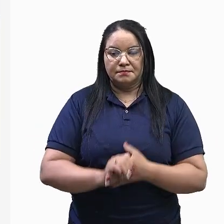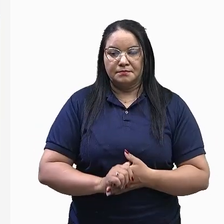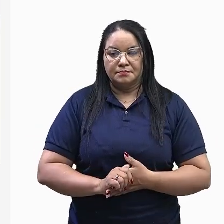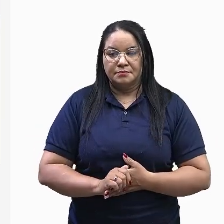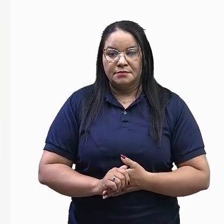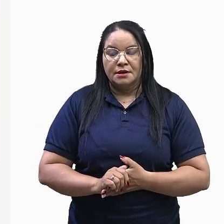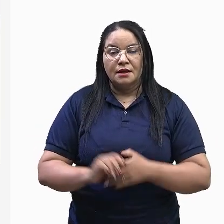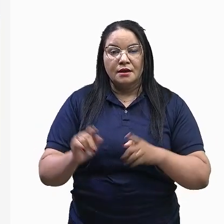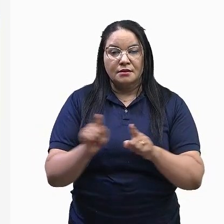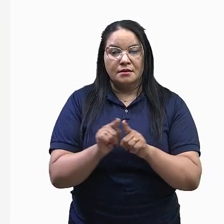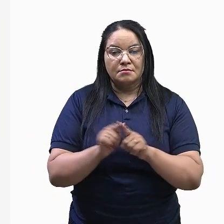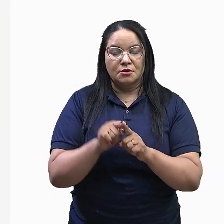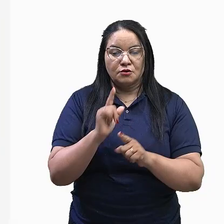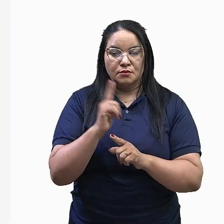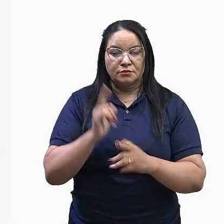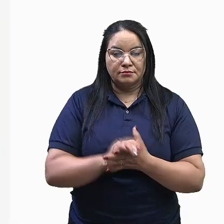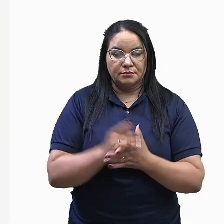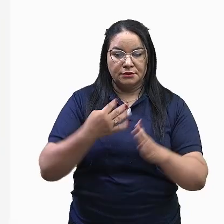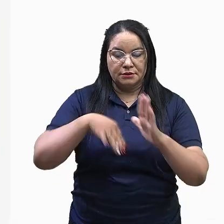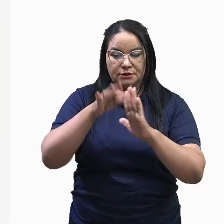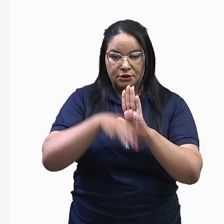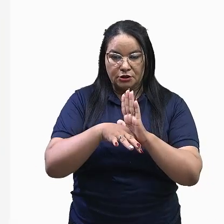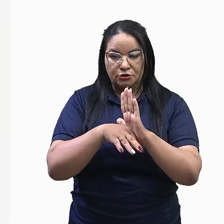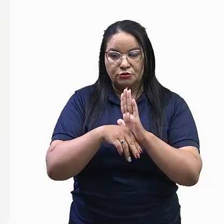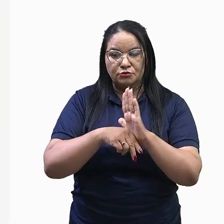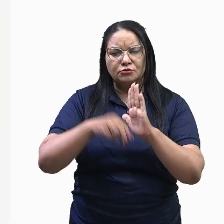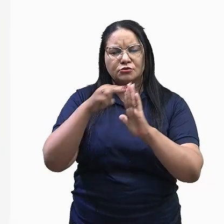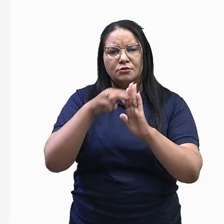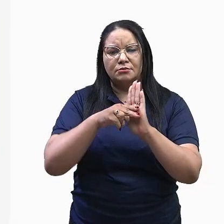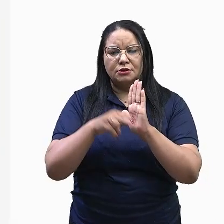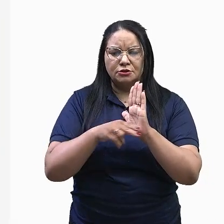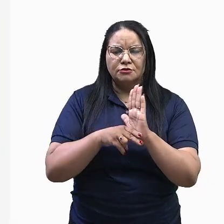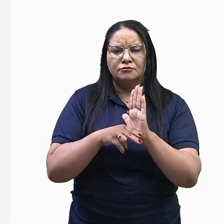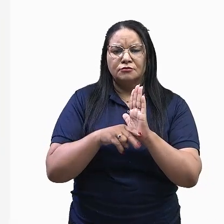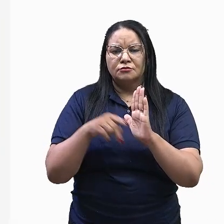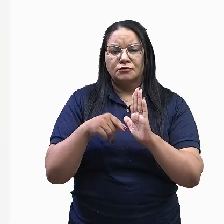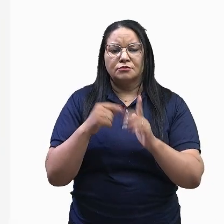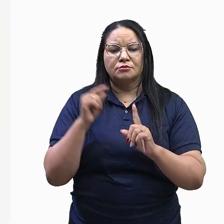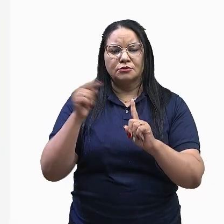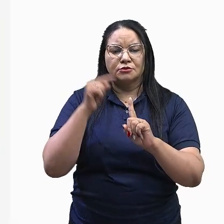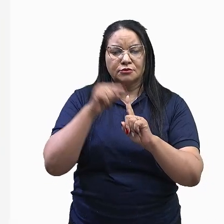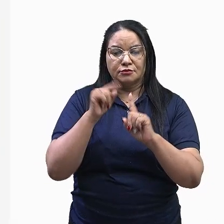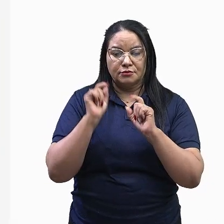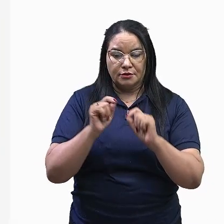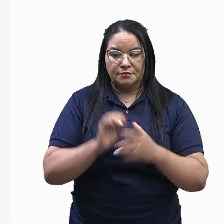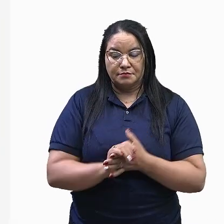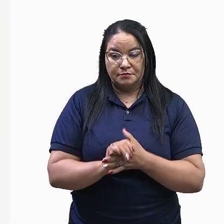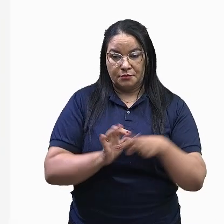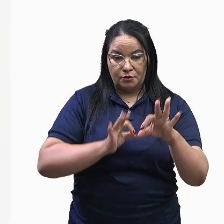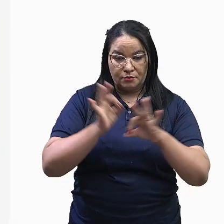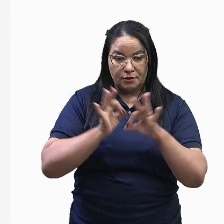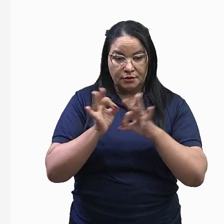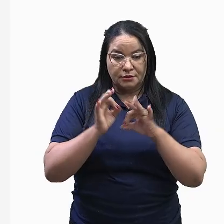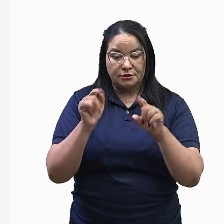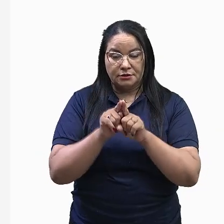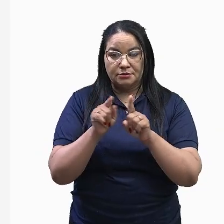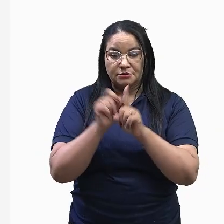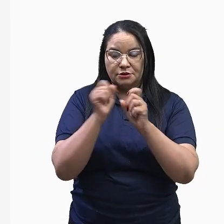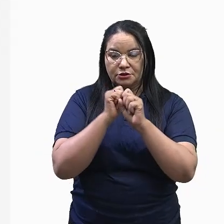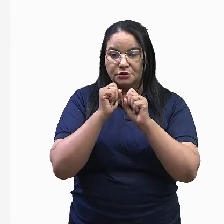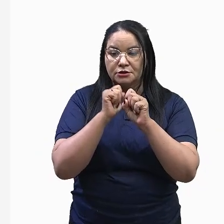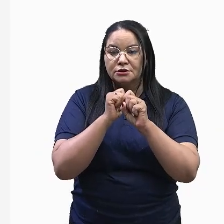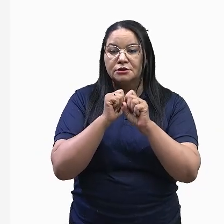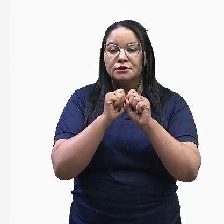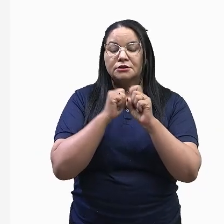A função dos textos normativos, ela tem uma função regulatória, ela tem uma sistematização de leis